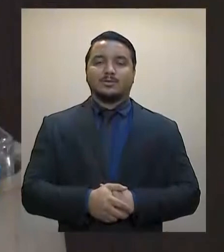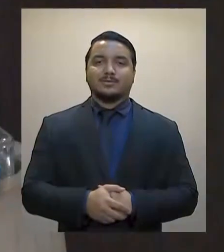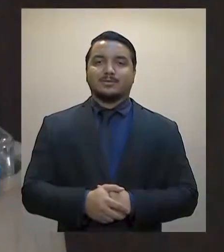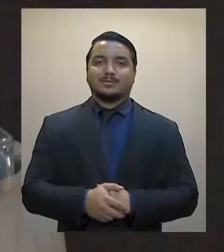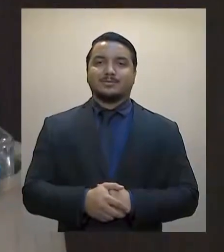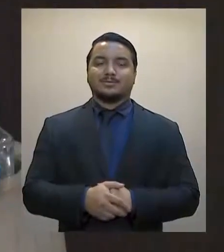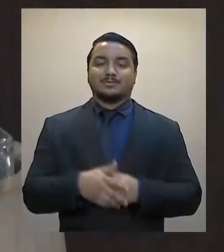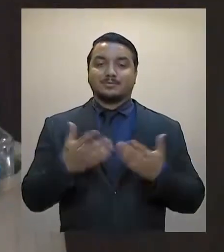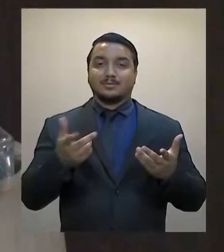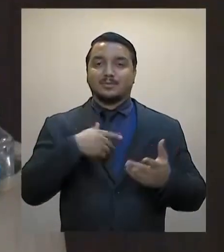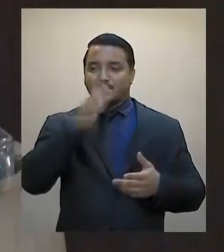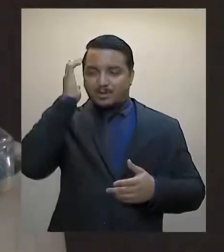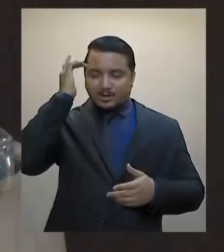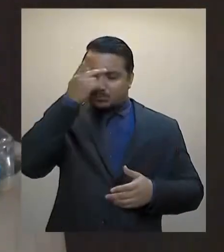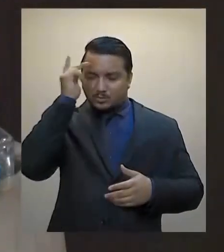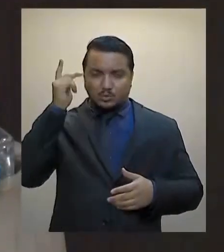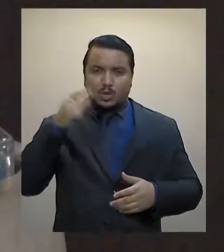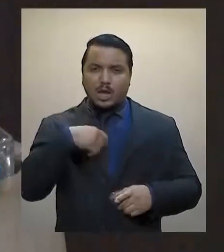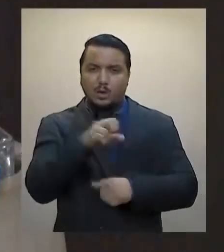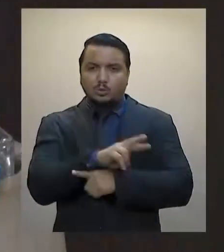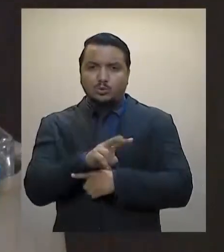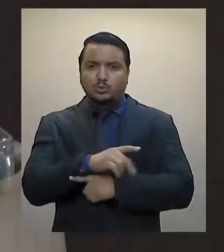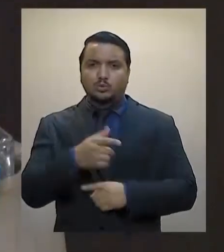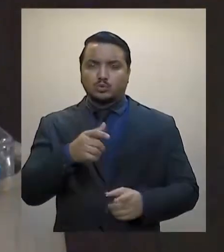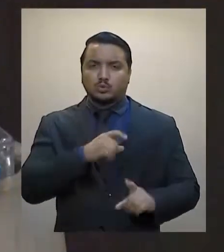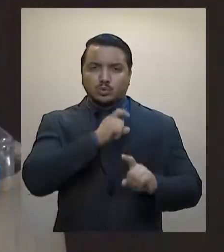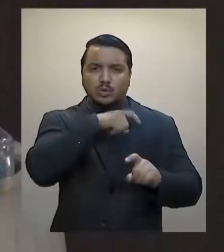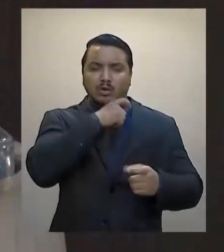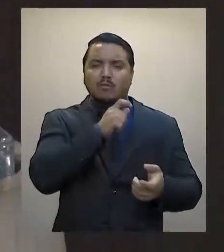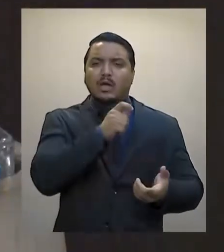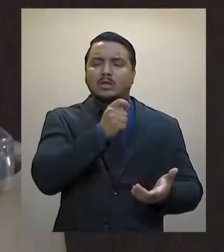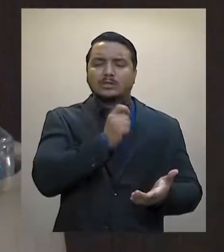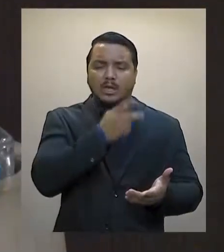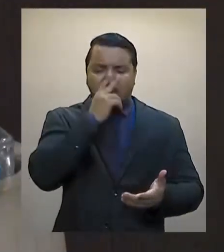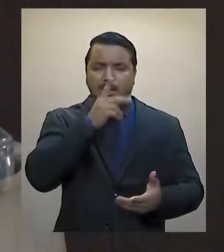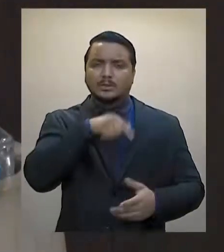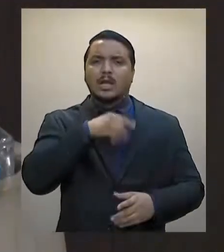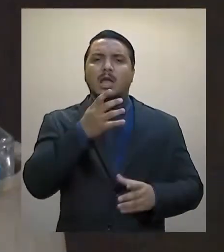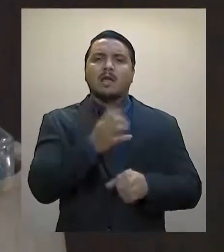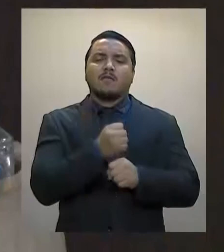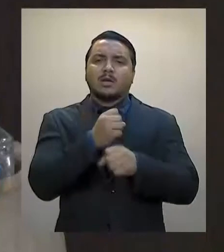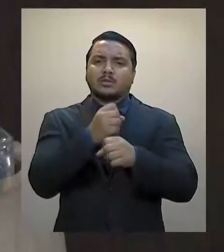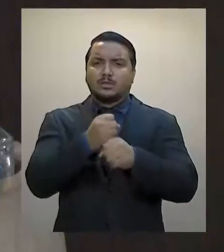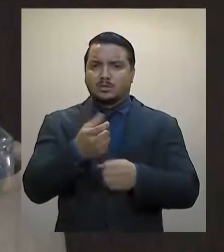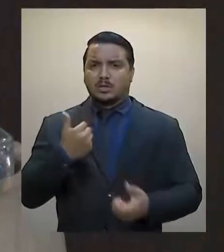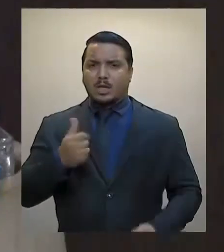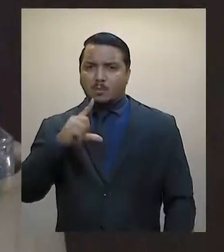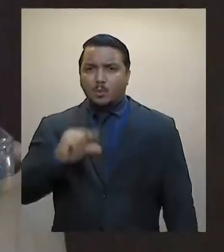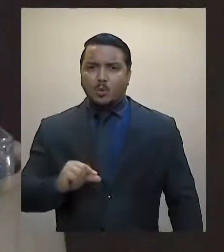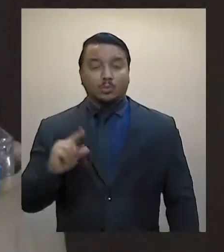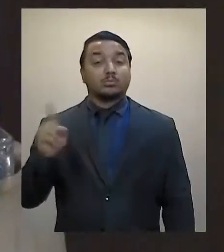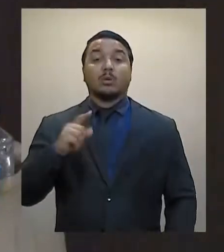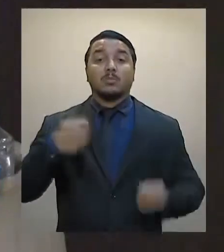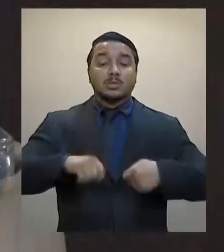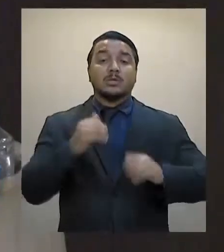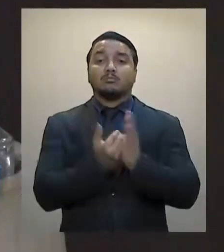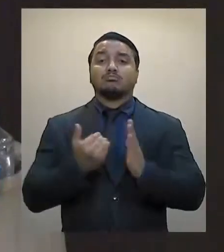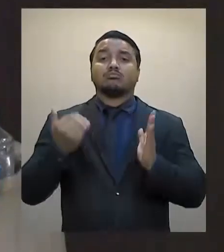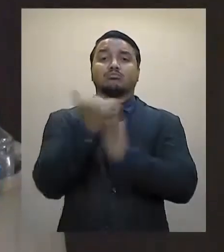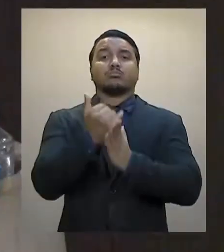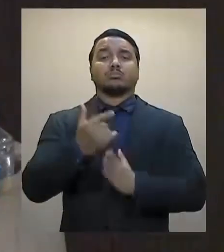que um auditor da Fazenda tem que ganhar pouco? Não, eu acho que ele tem que ganhar muito. Inclusive, para ele ter independência, competência,